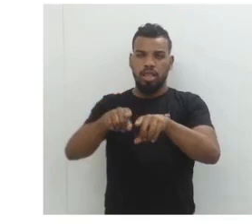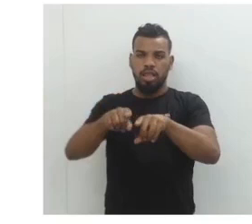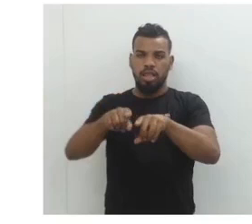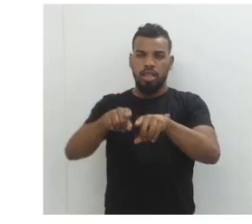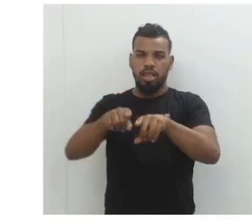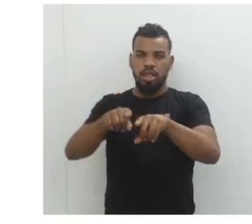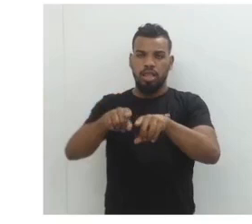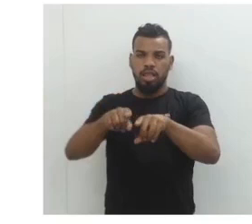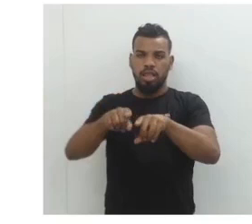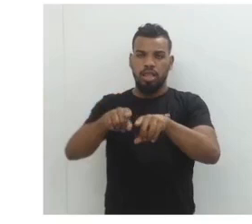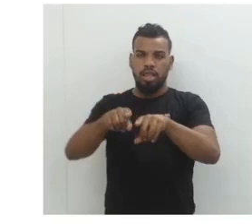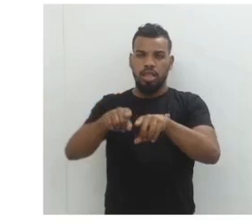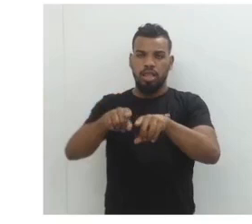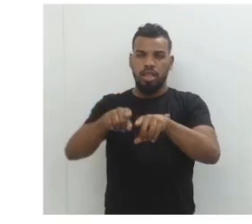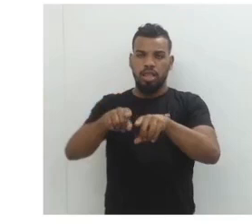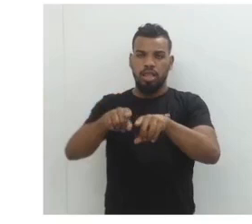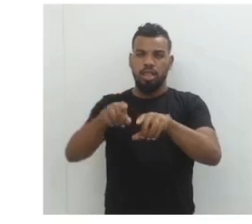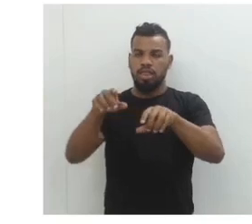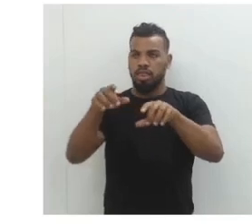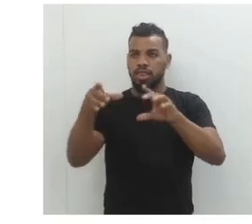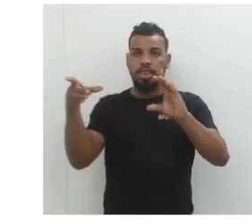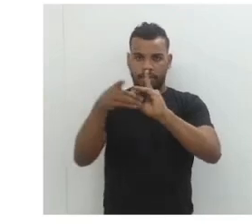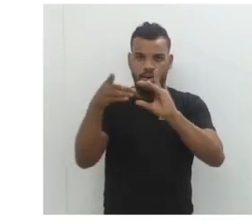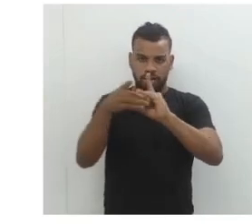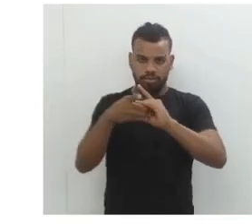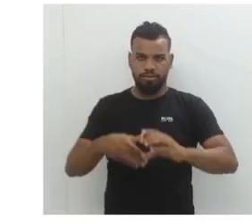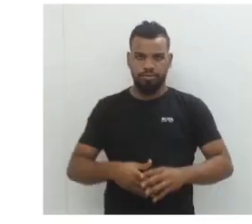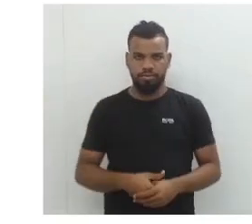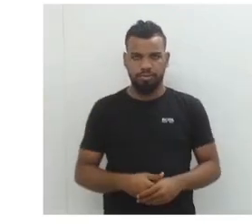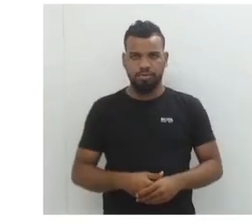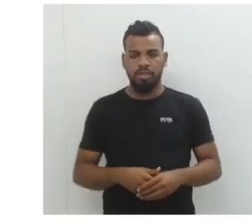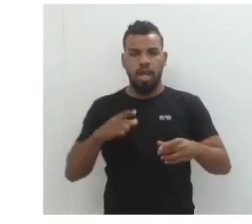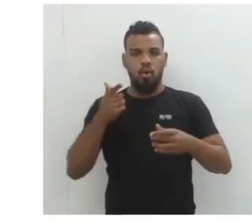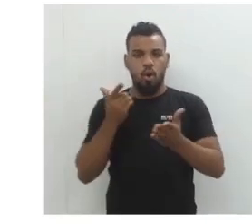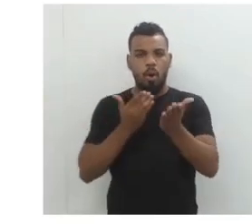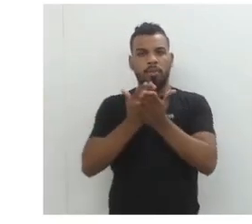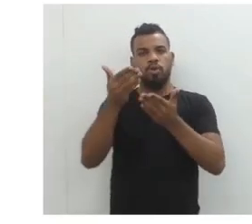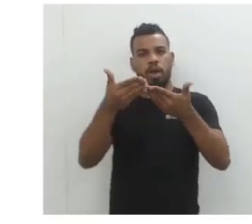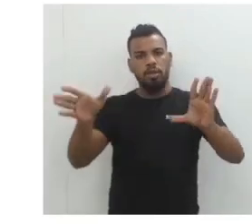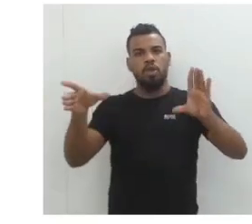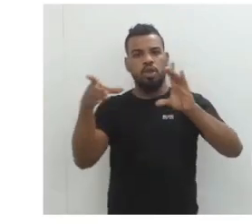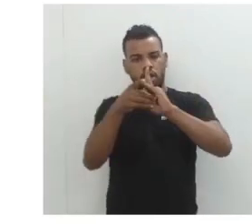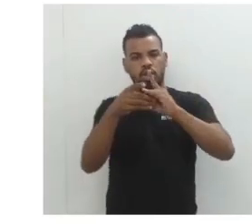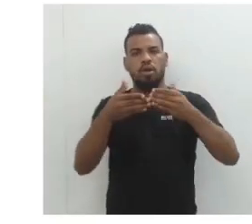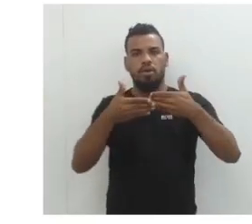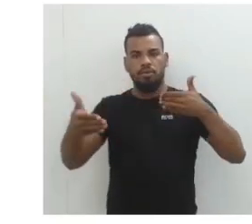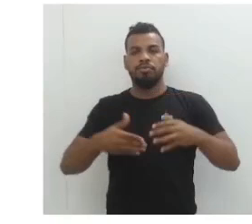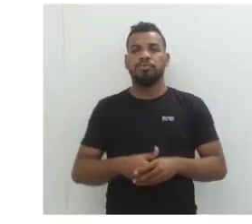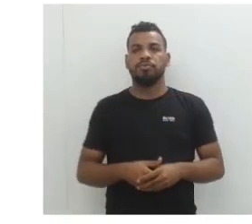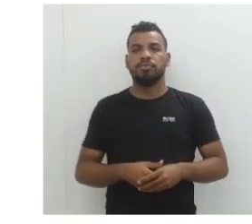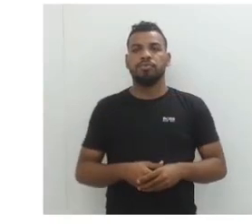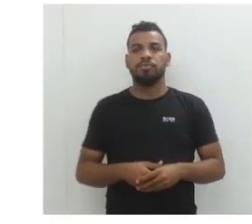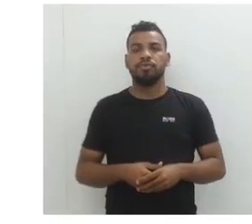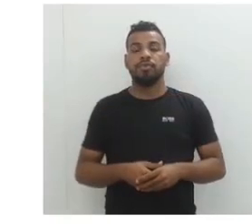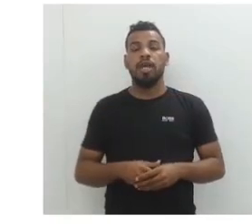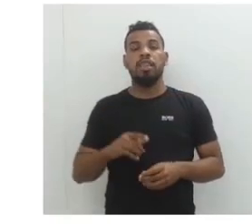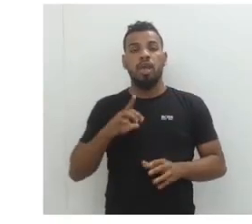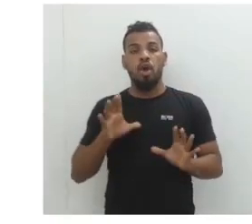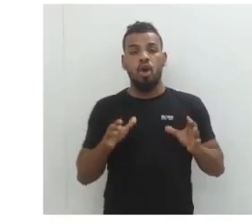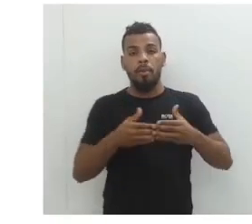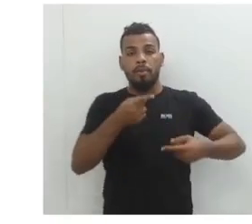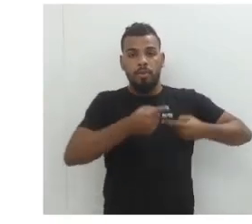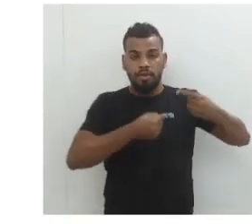Rio. Abaixo, notícias de jornal. O Partido Comunista Brasileiro também começa a